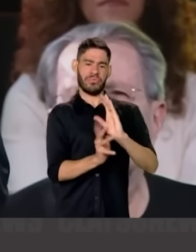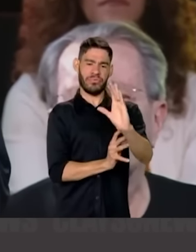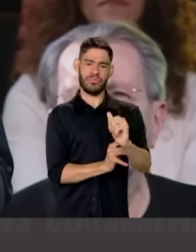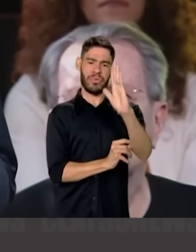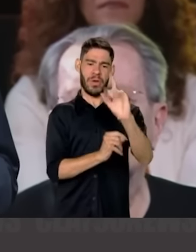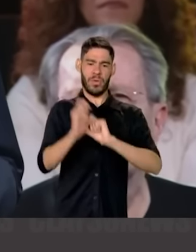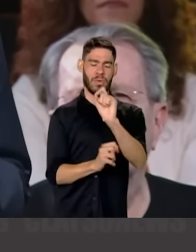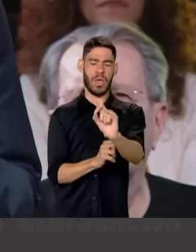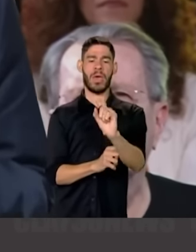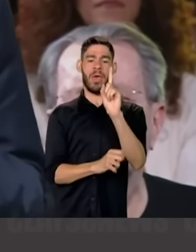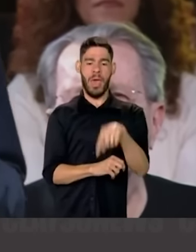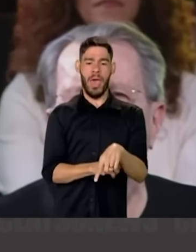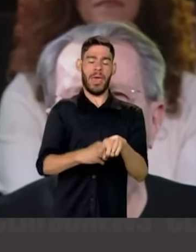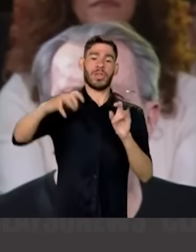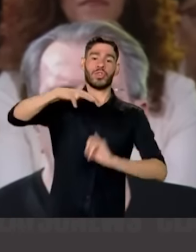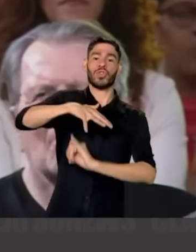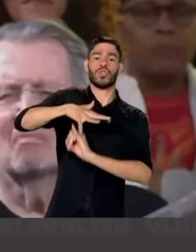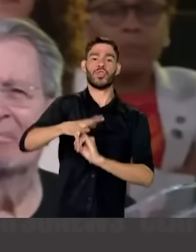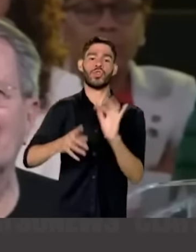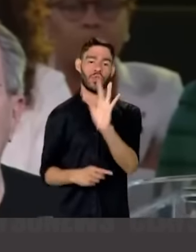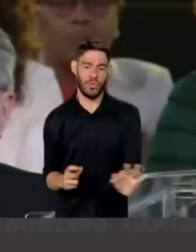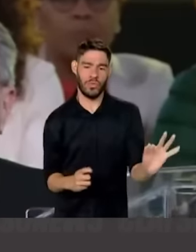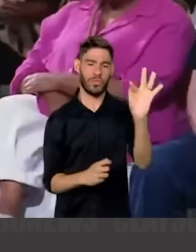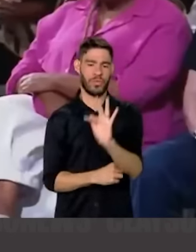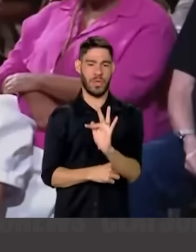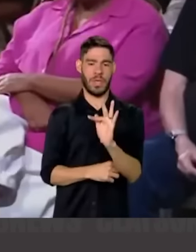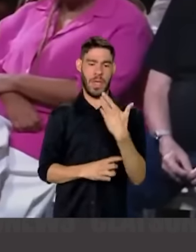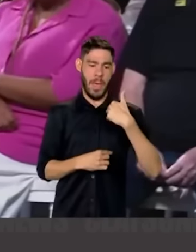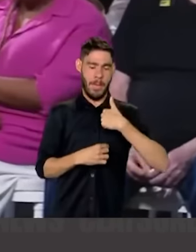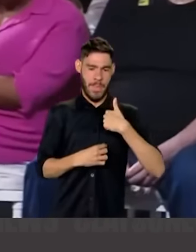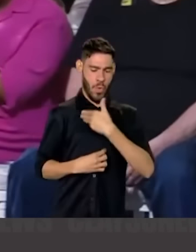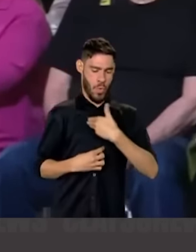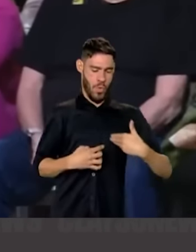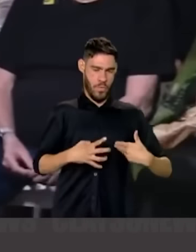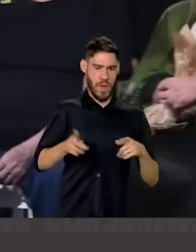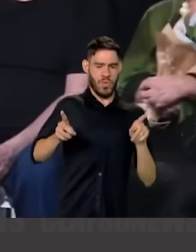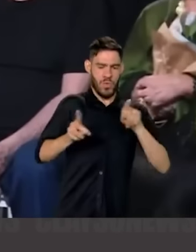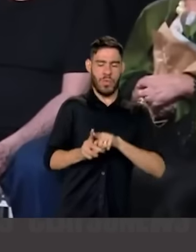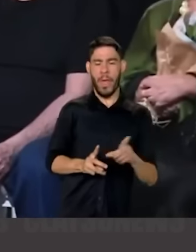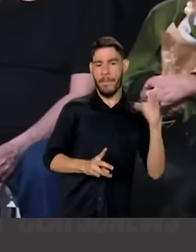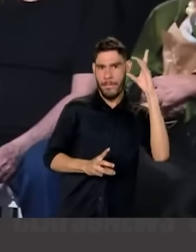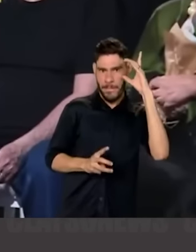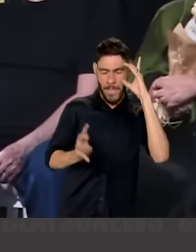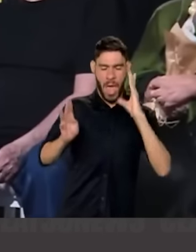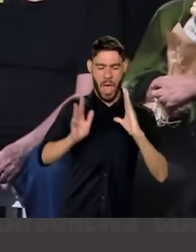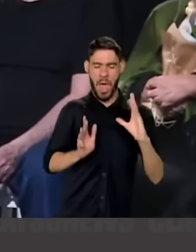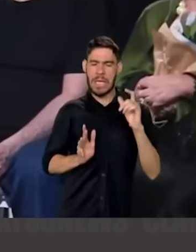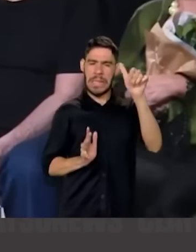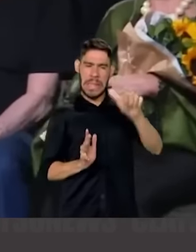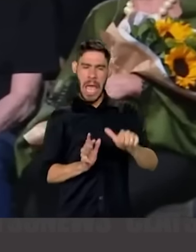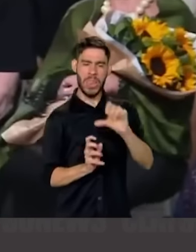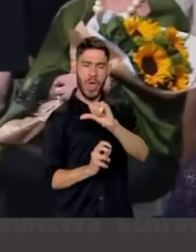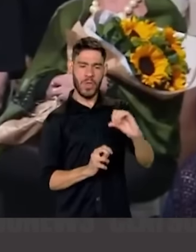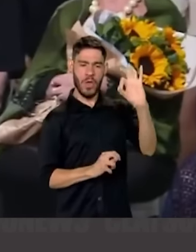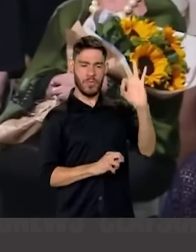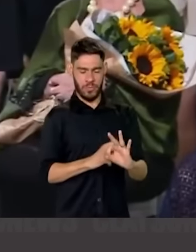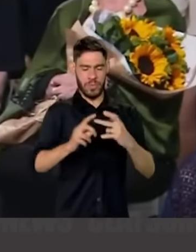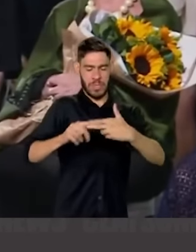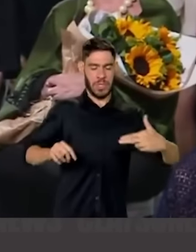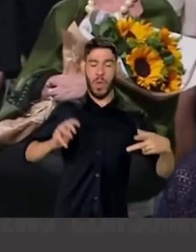investiu em institutos federais. No governo meu e da Dilma, se vocês analisarem bem, 99% das